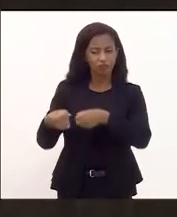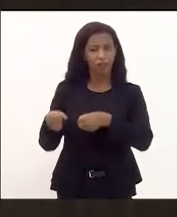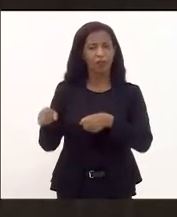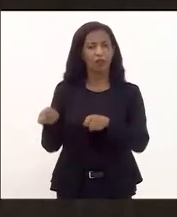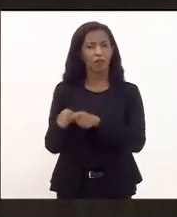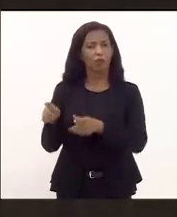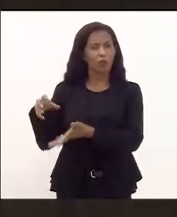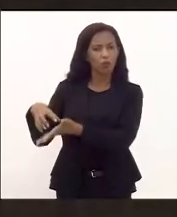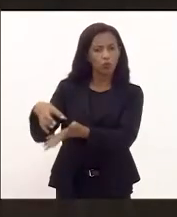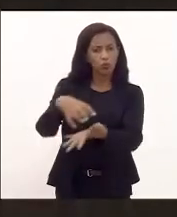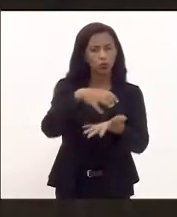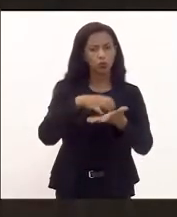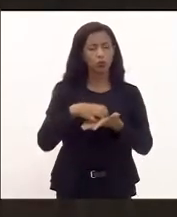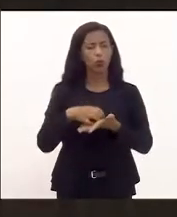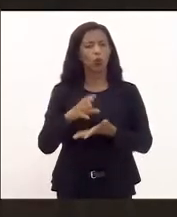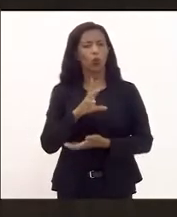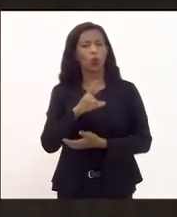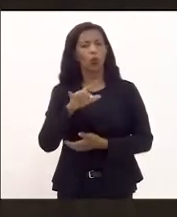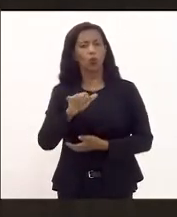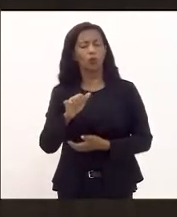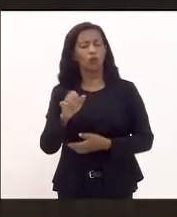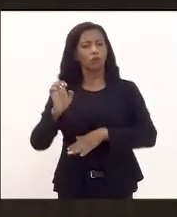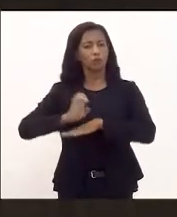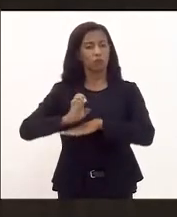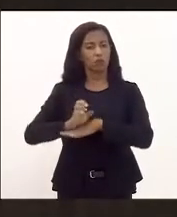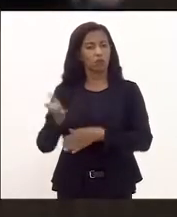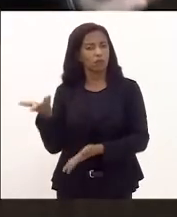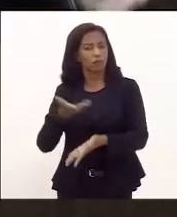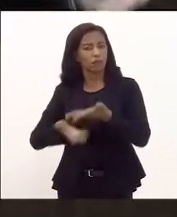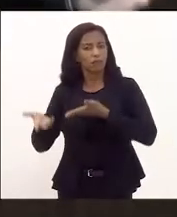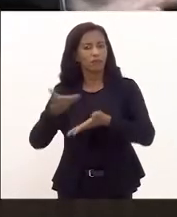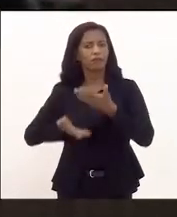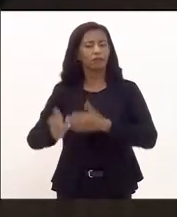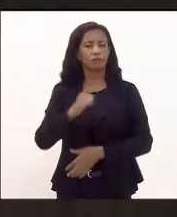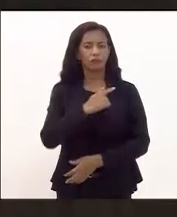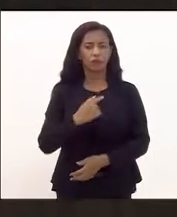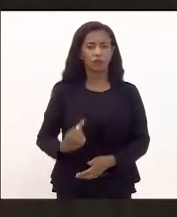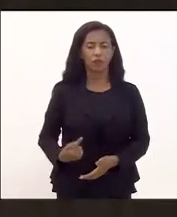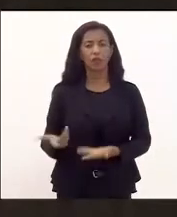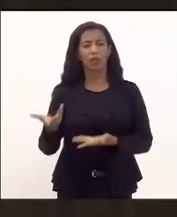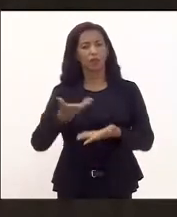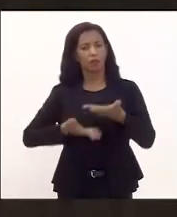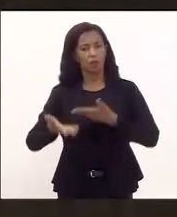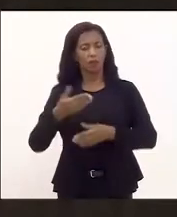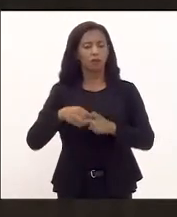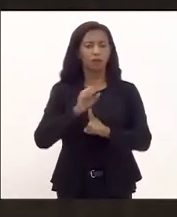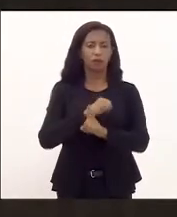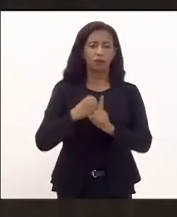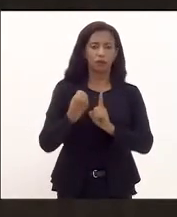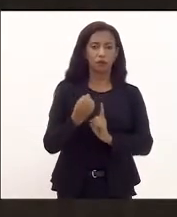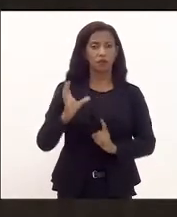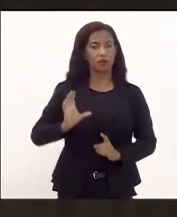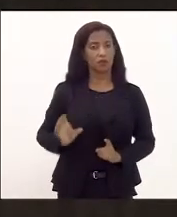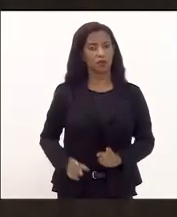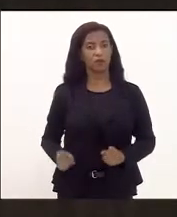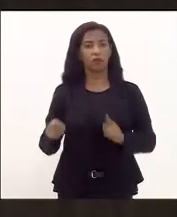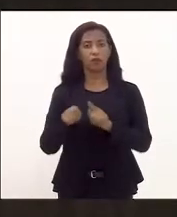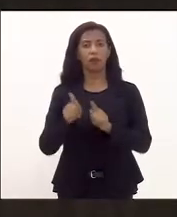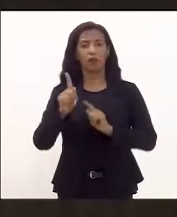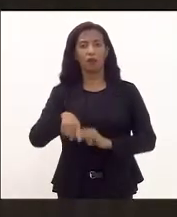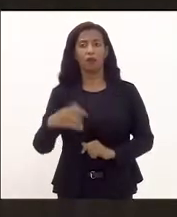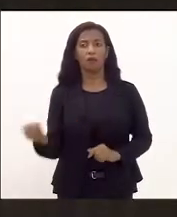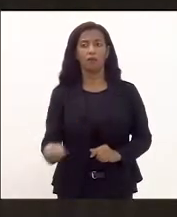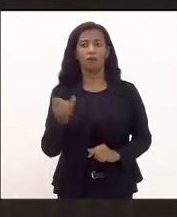órgãos colegiados. O Conselho Estadual de Saúde é um órgão que tem participação governamental e participação da sociedade civil, então acho que era importante